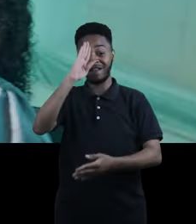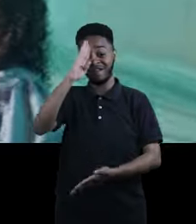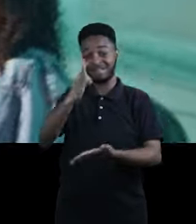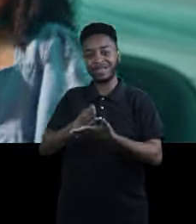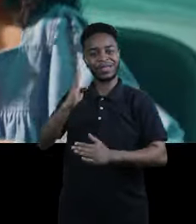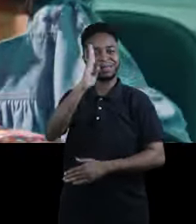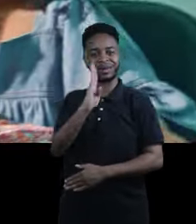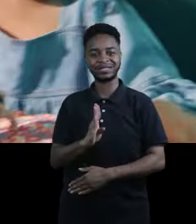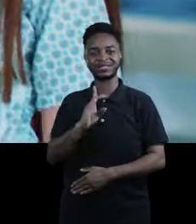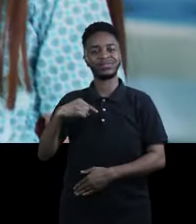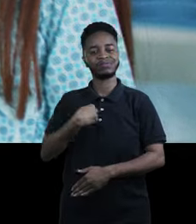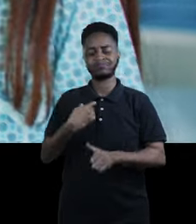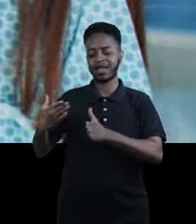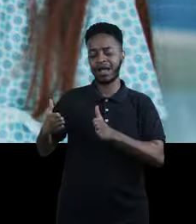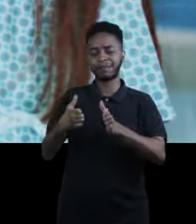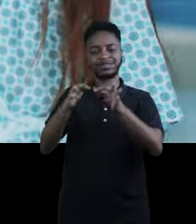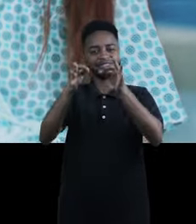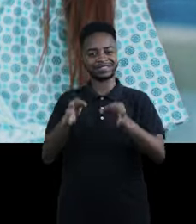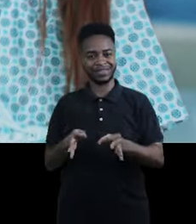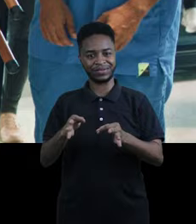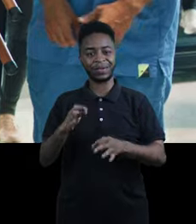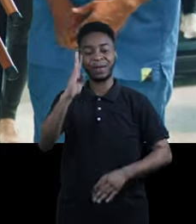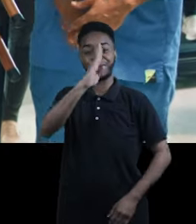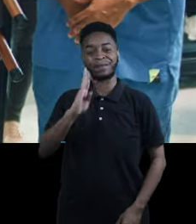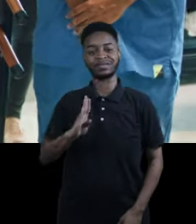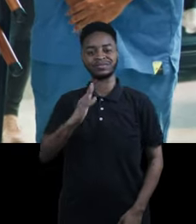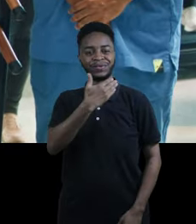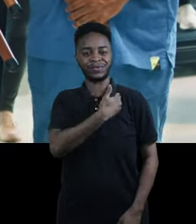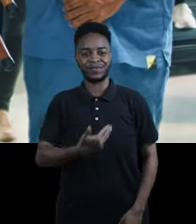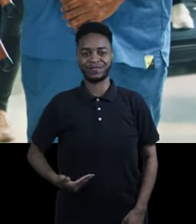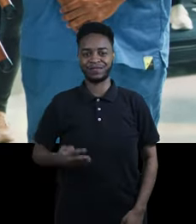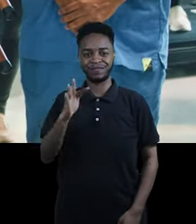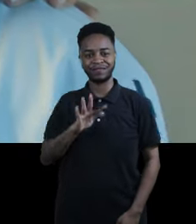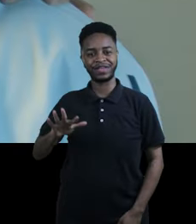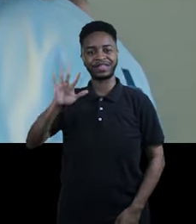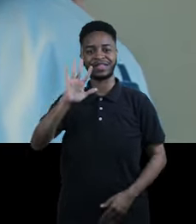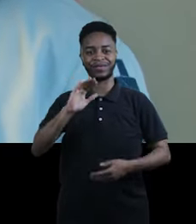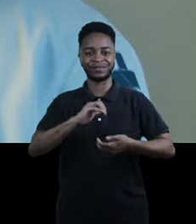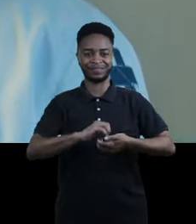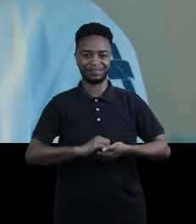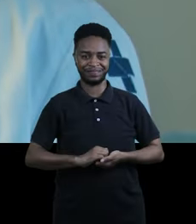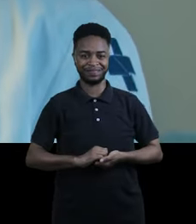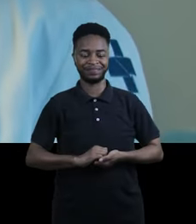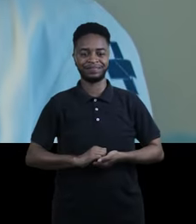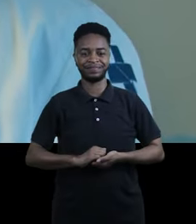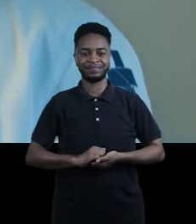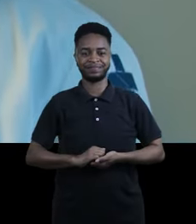Fé no Brasil. A gente tá no rumo certo. Brasil, Governo Federal.